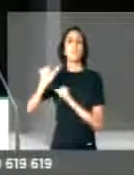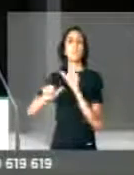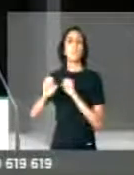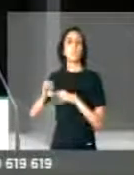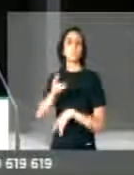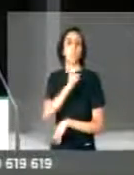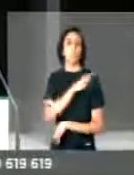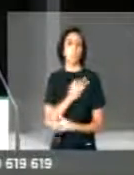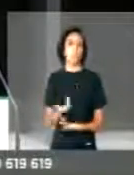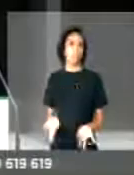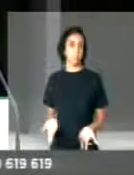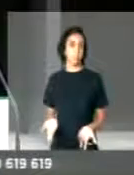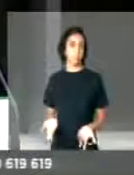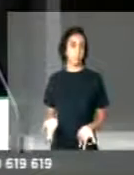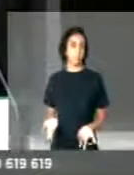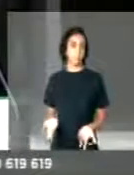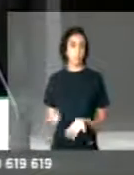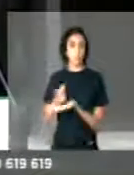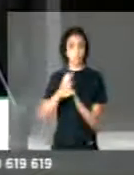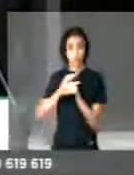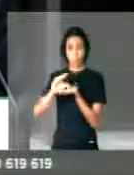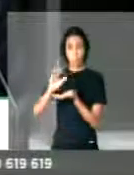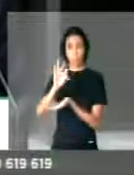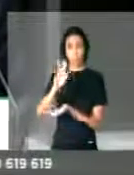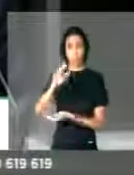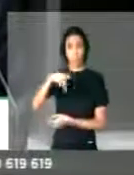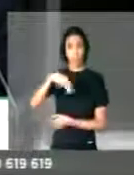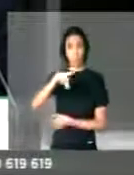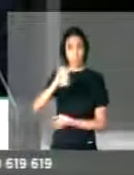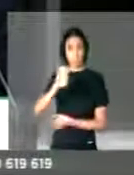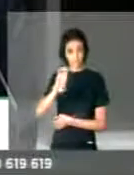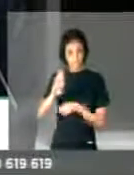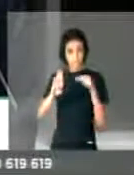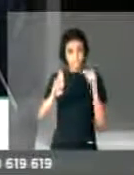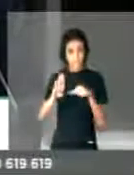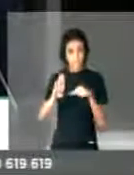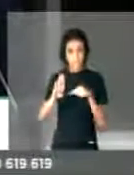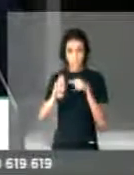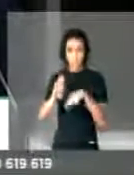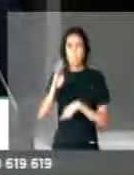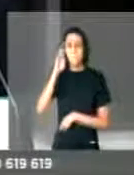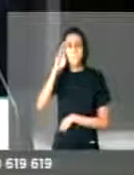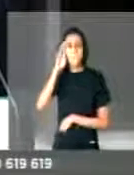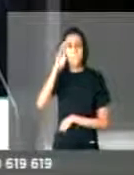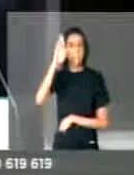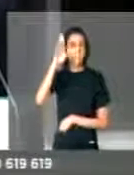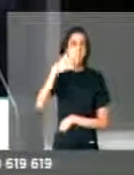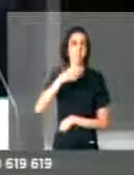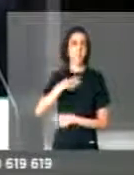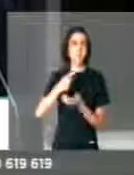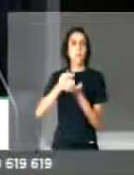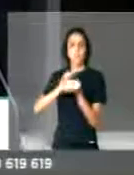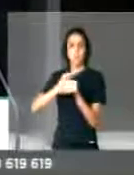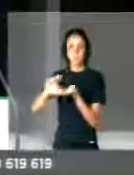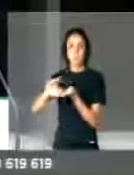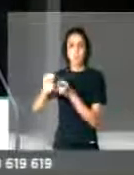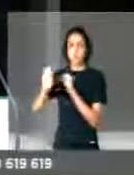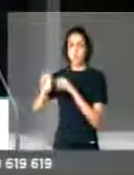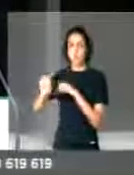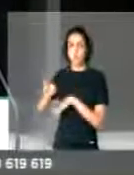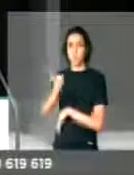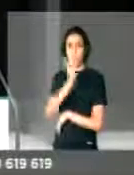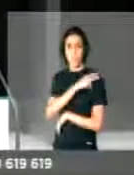ensino médio. Os recursos do Fundeb, que é o principal instrumento de financiamento do ensino